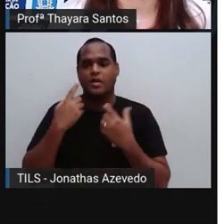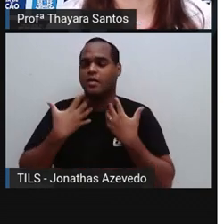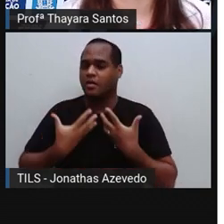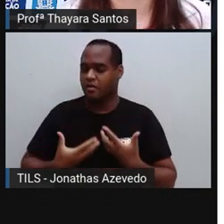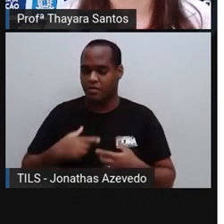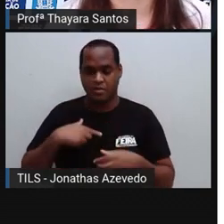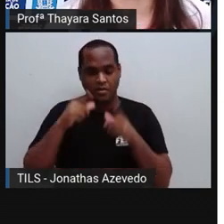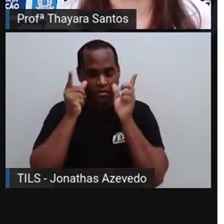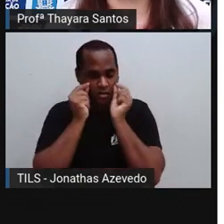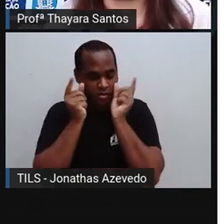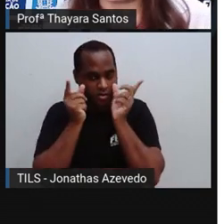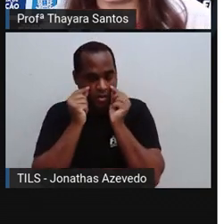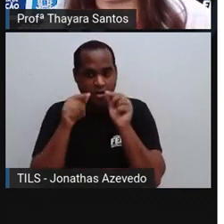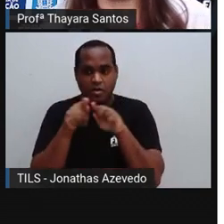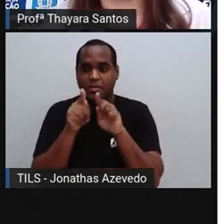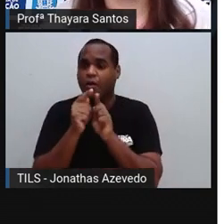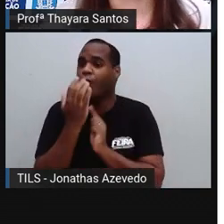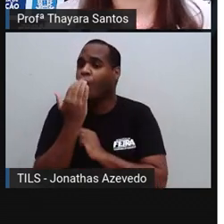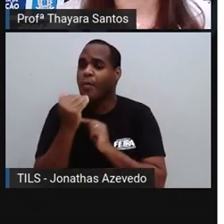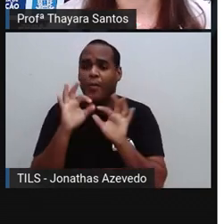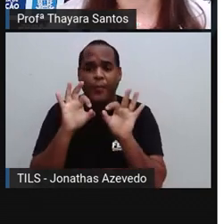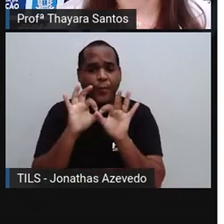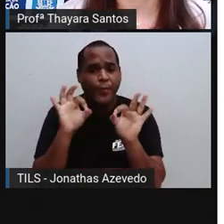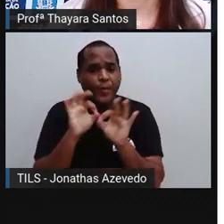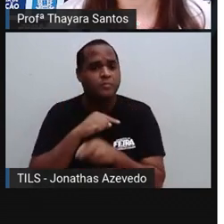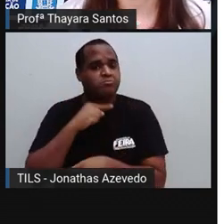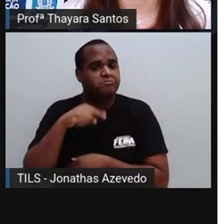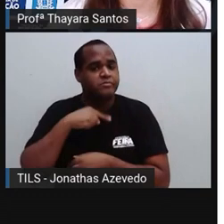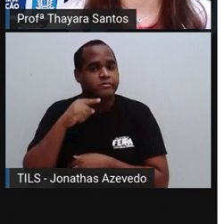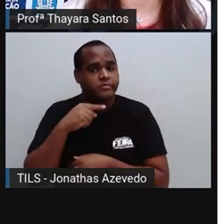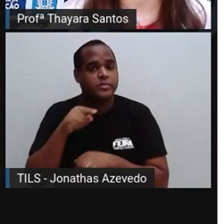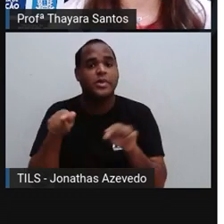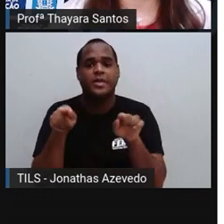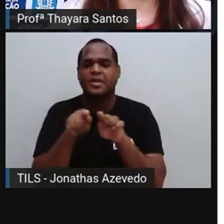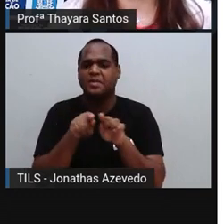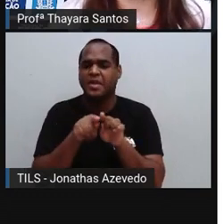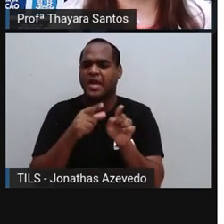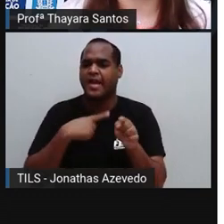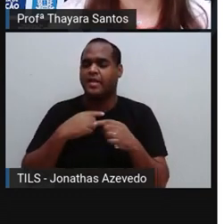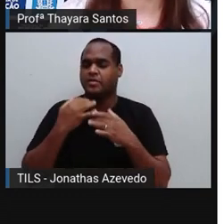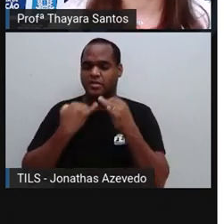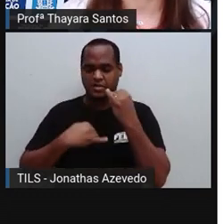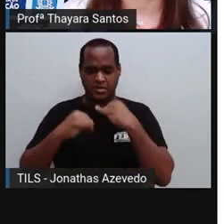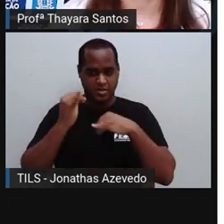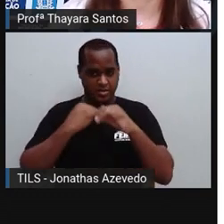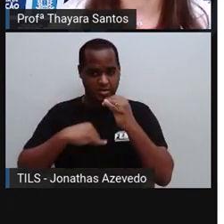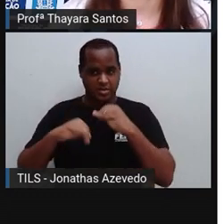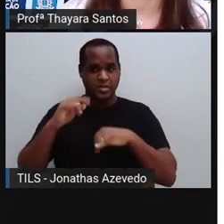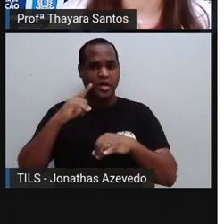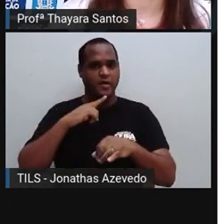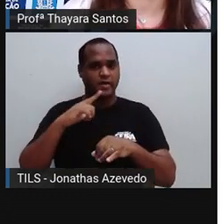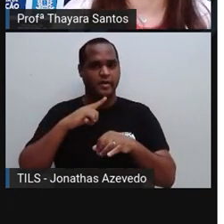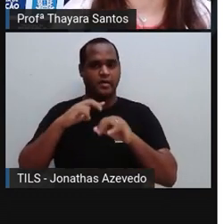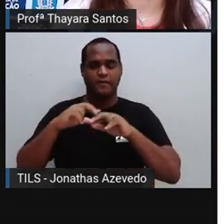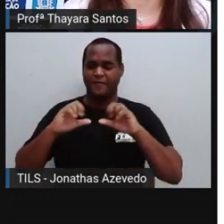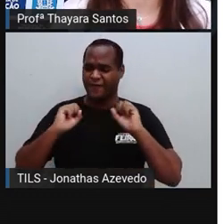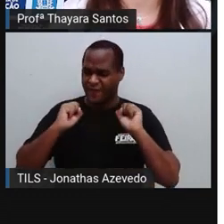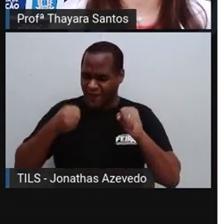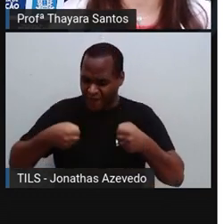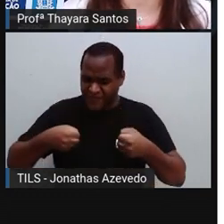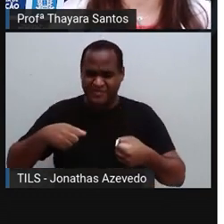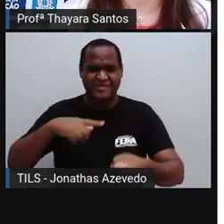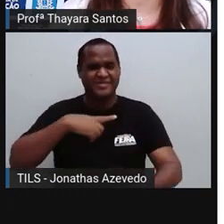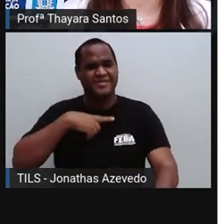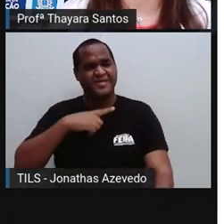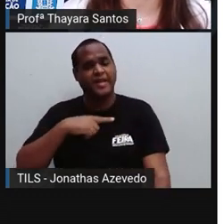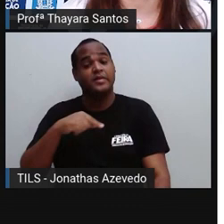falta de sono e também o apetite. O indivíduo ele começa a se sentir cheio de energia e acaba realizando esforços exagerados,